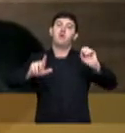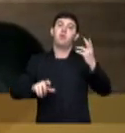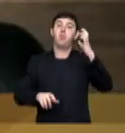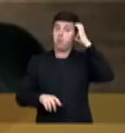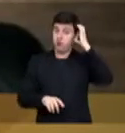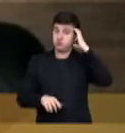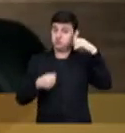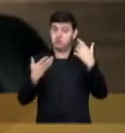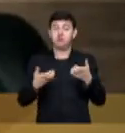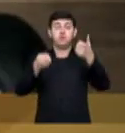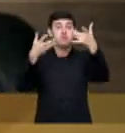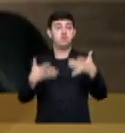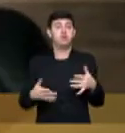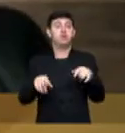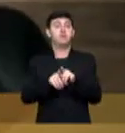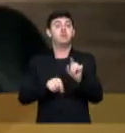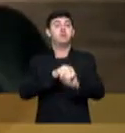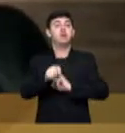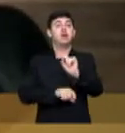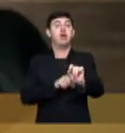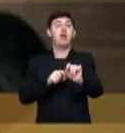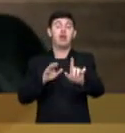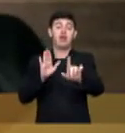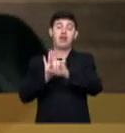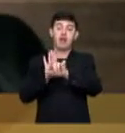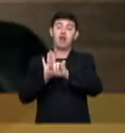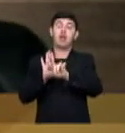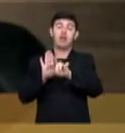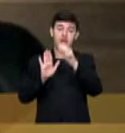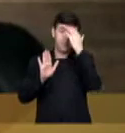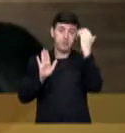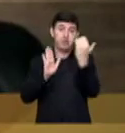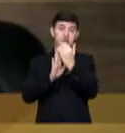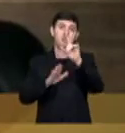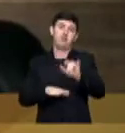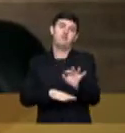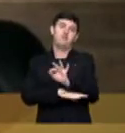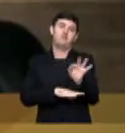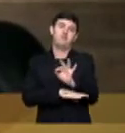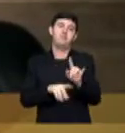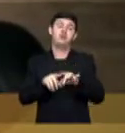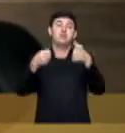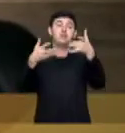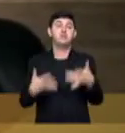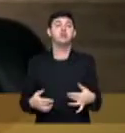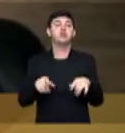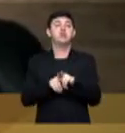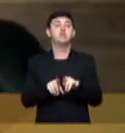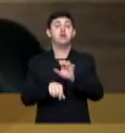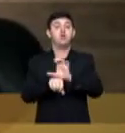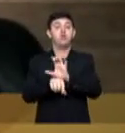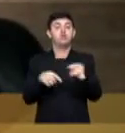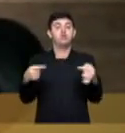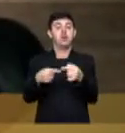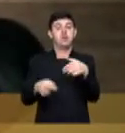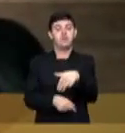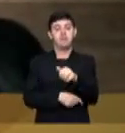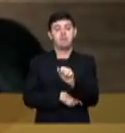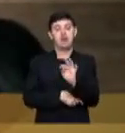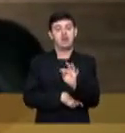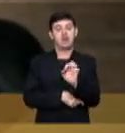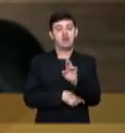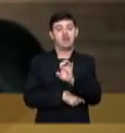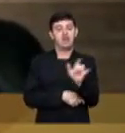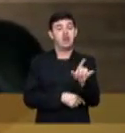inconstitucionalidade formal. A requerente também alega haver inconstitucionalidade material, porque a norma estadual